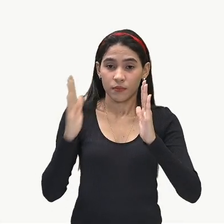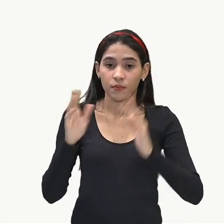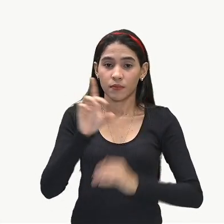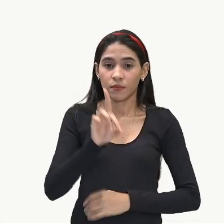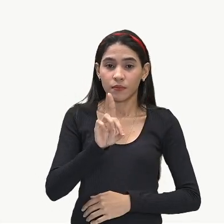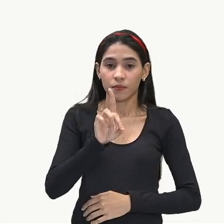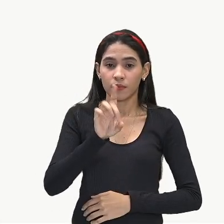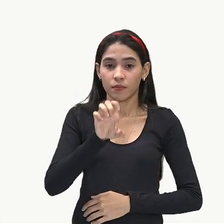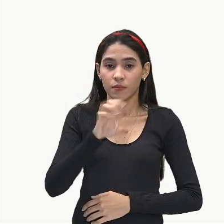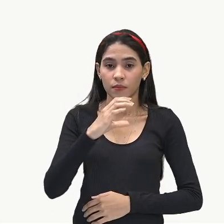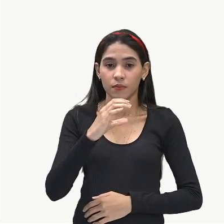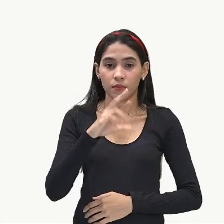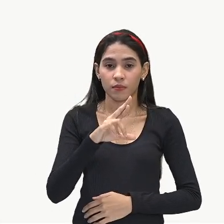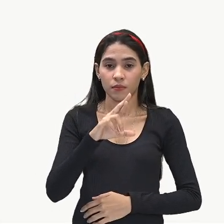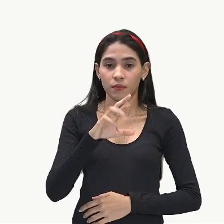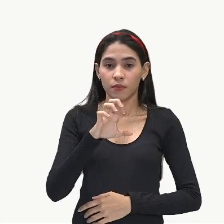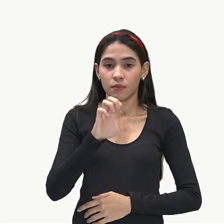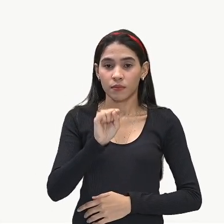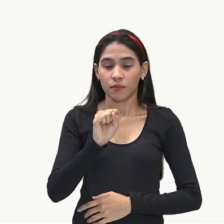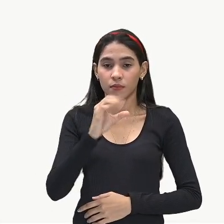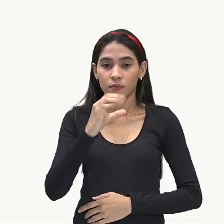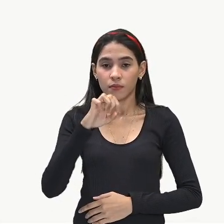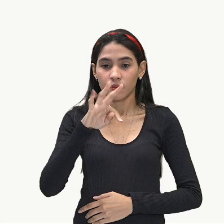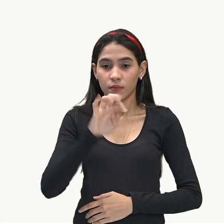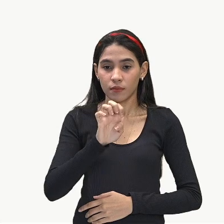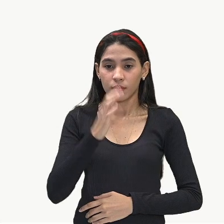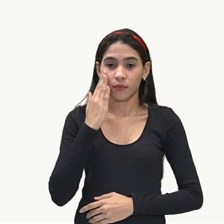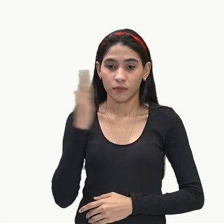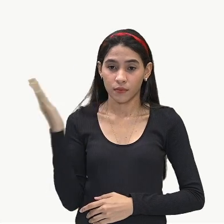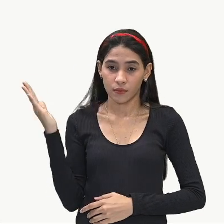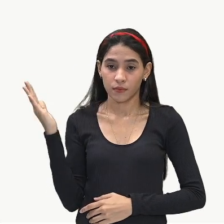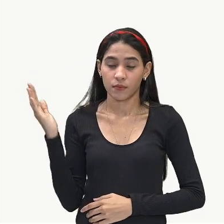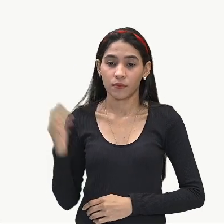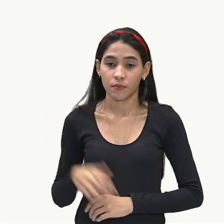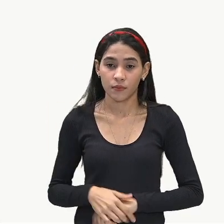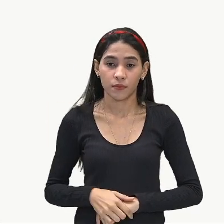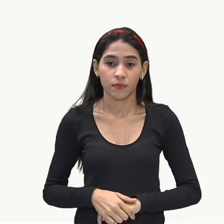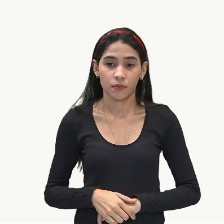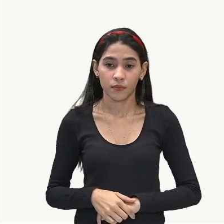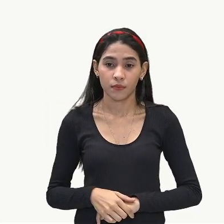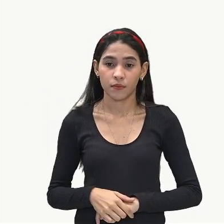a decrescente ainda. No caso da decrescente,